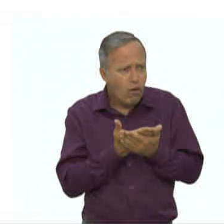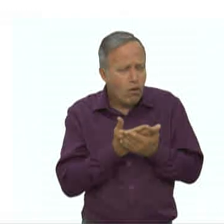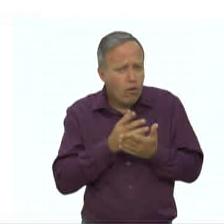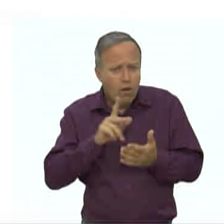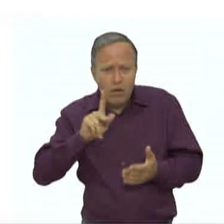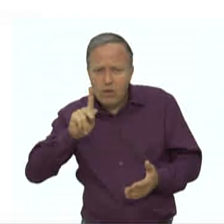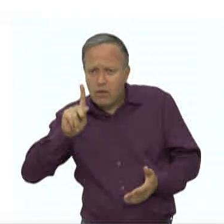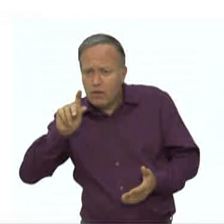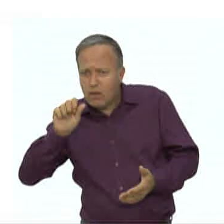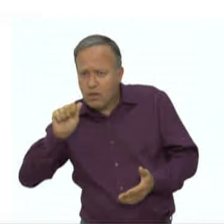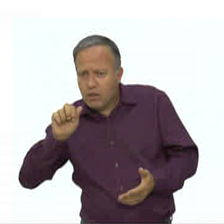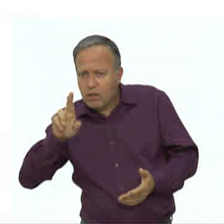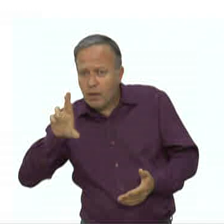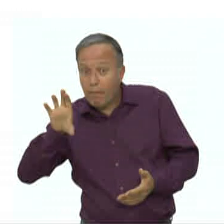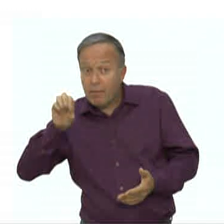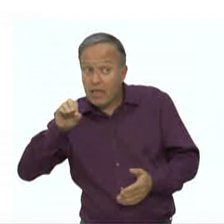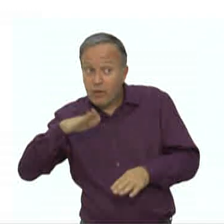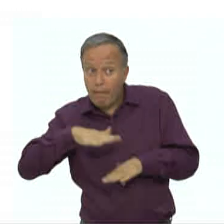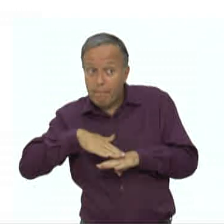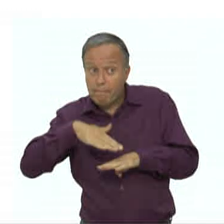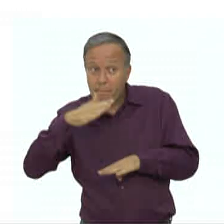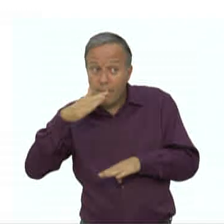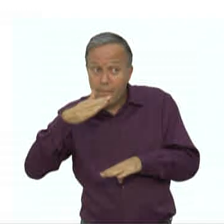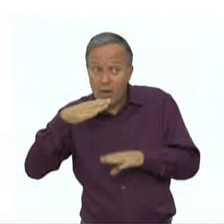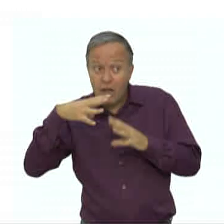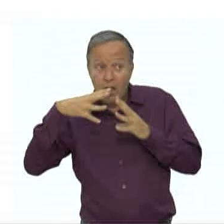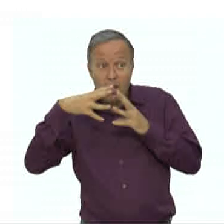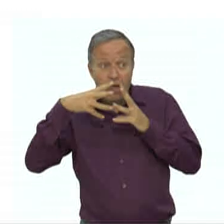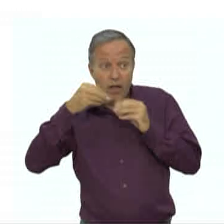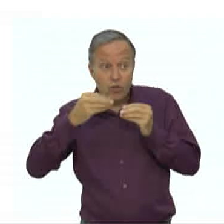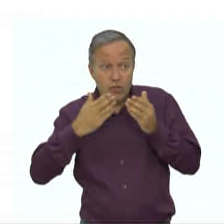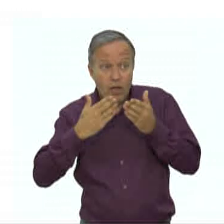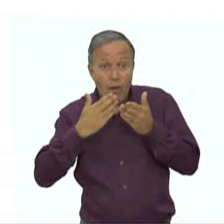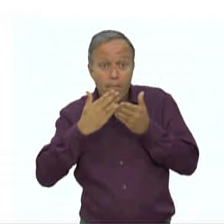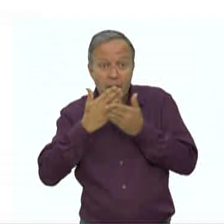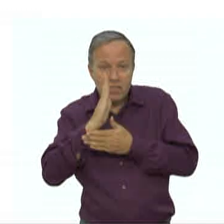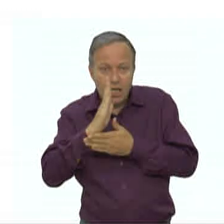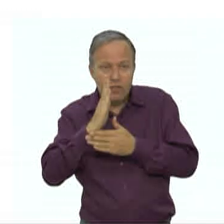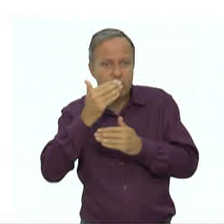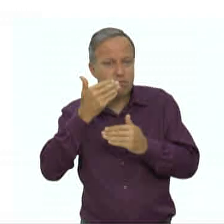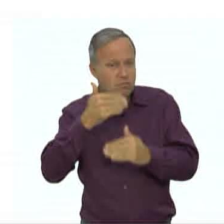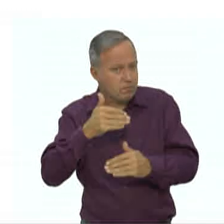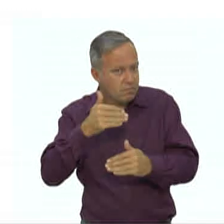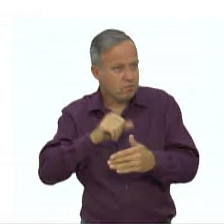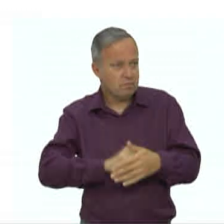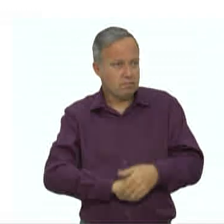Pero, ou seja, mas, todos aprobaram el examen.